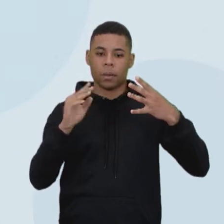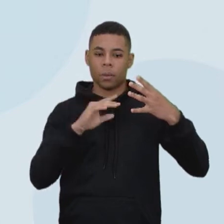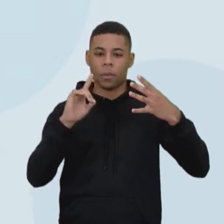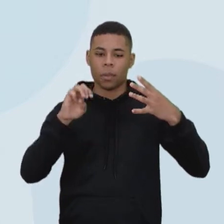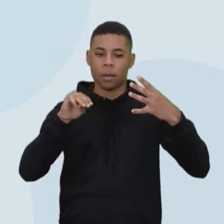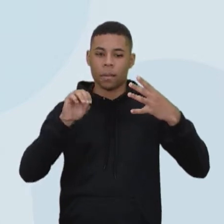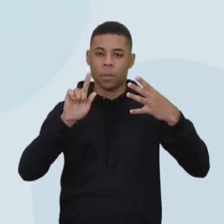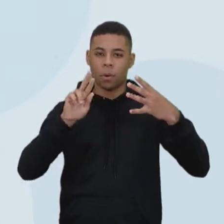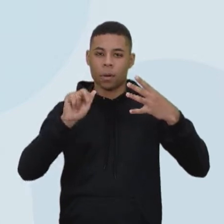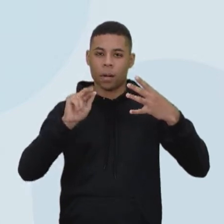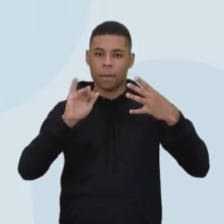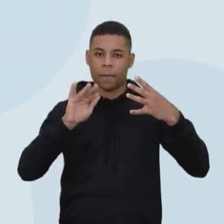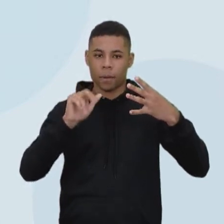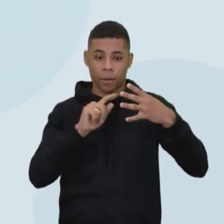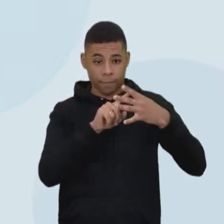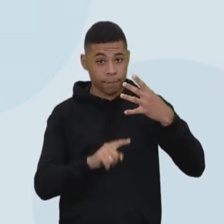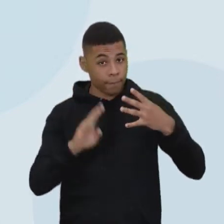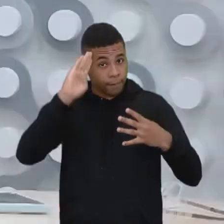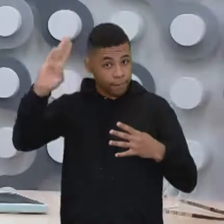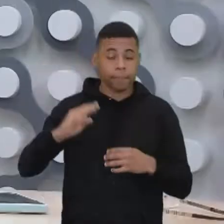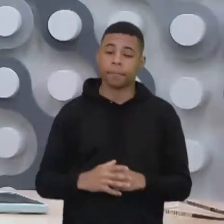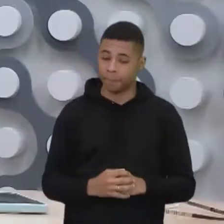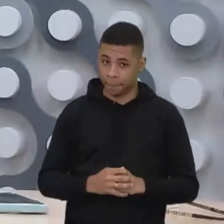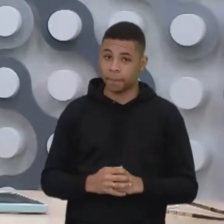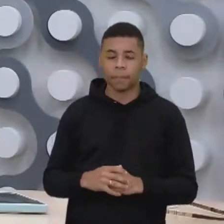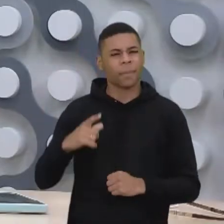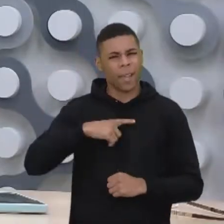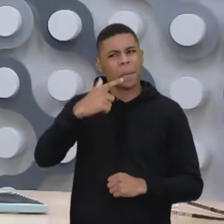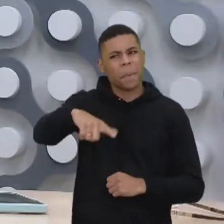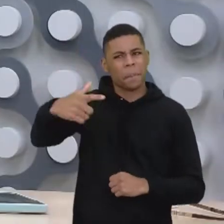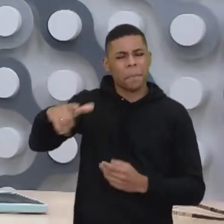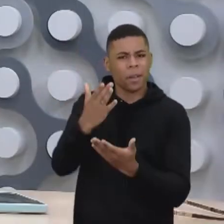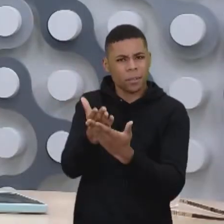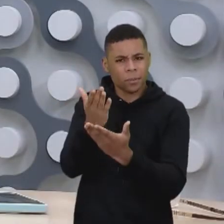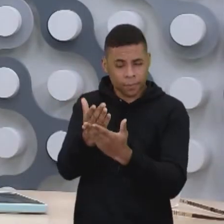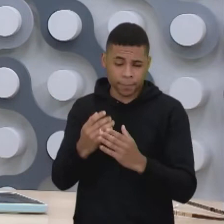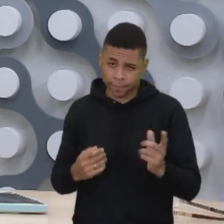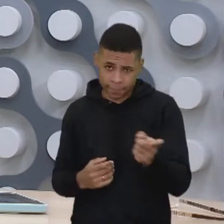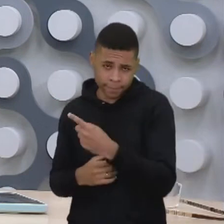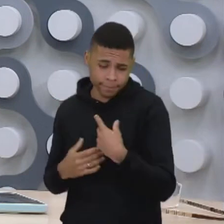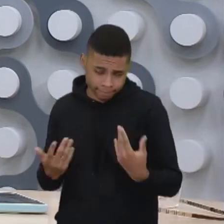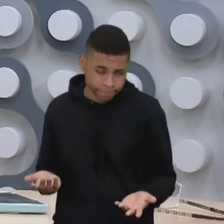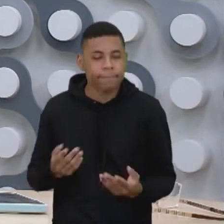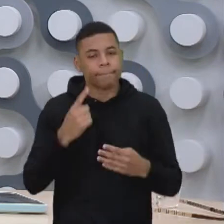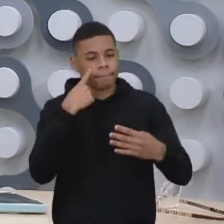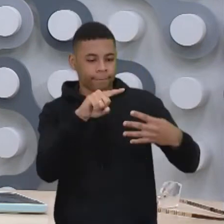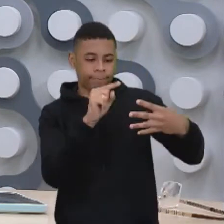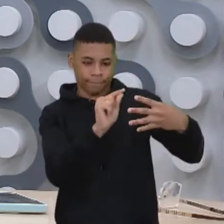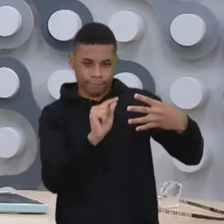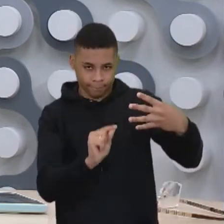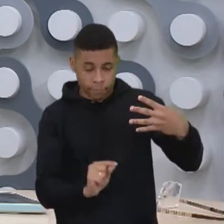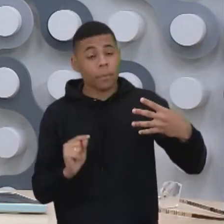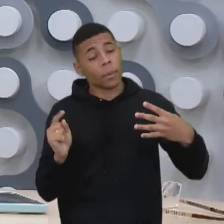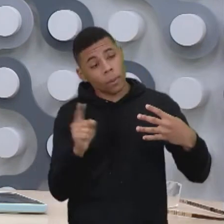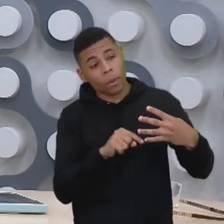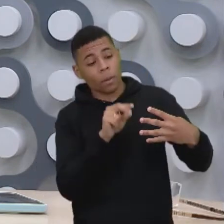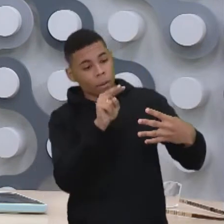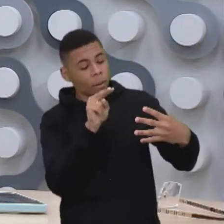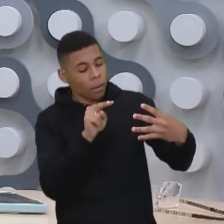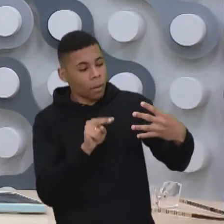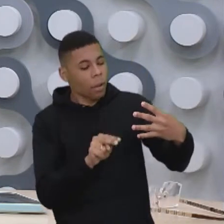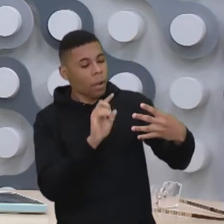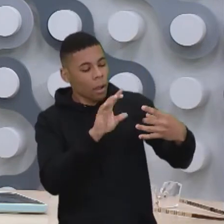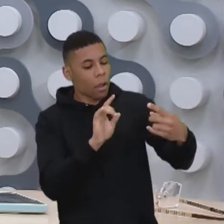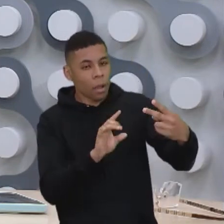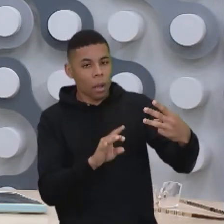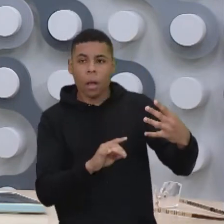Então são essas 4 principais teorias. Tem outros estudos, né? Mas quando nós acabamos, né, fazendo um trabalho